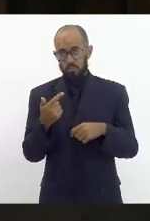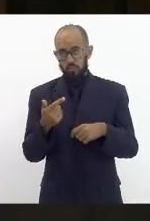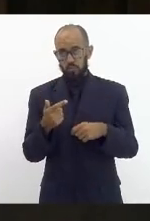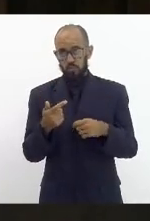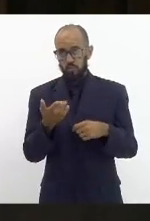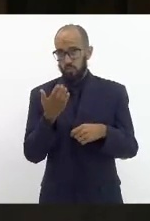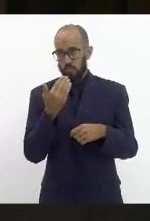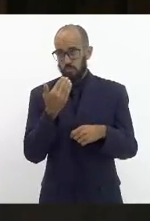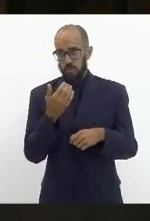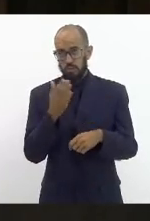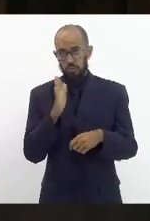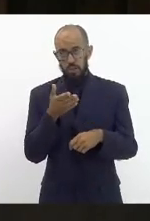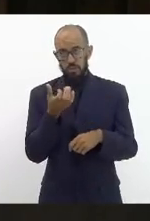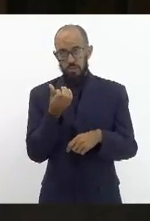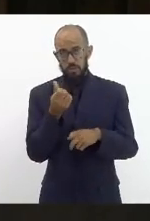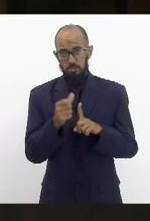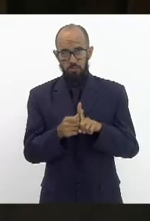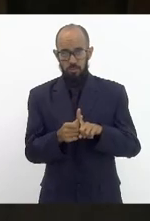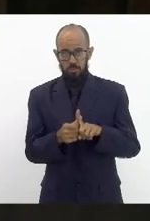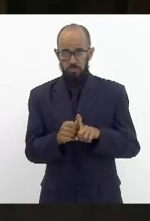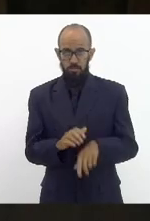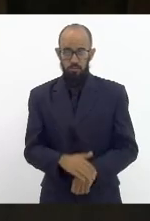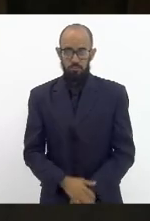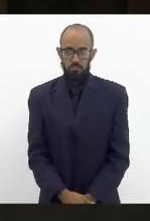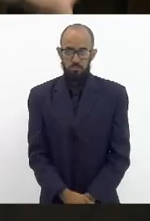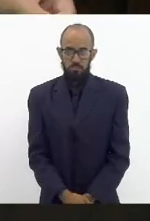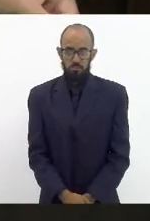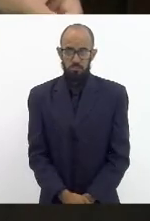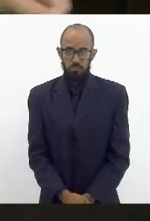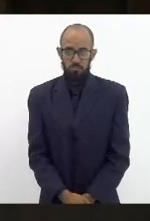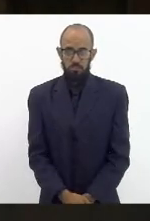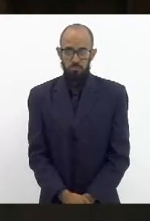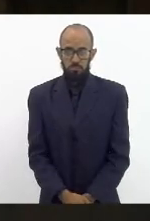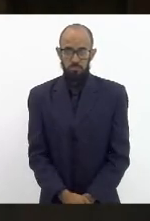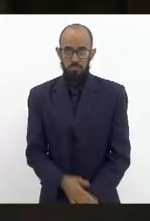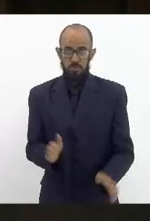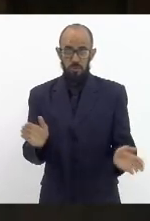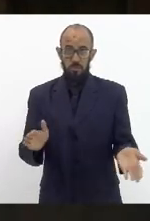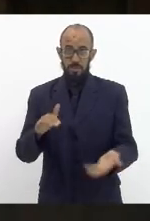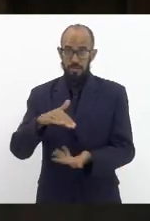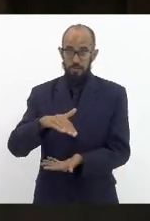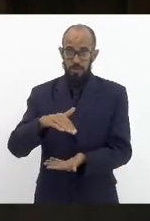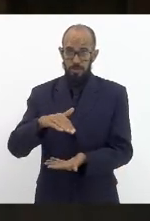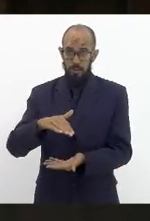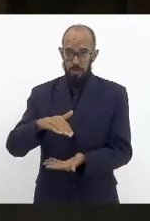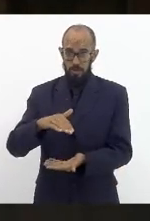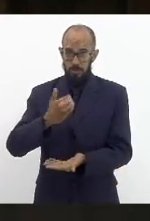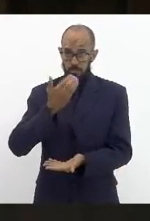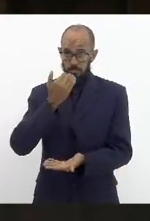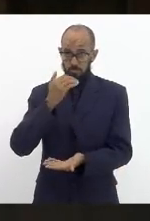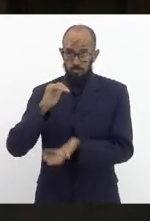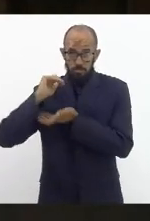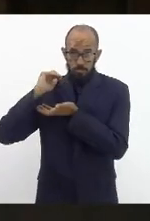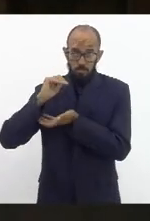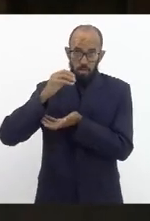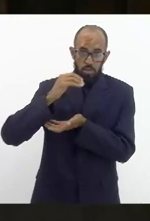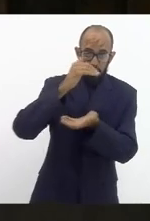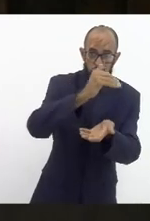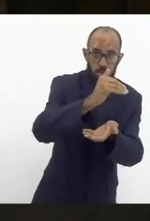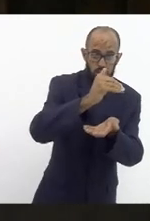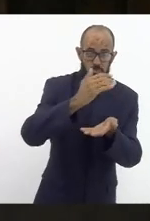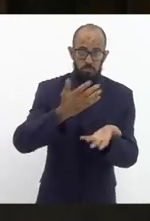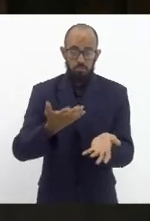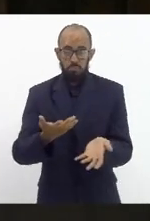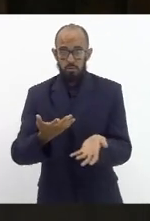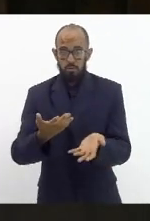6 meses. 6 meses. Entrega de cesta básica. Hoje, podemos ouvir sim um PM dizendo: olha, há